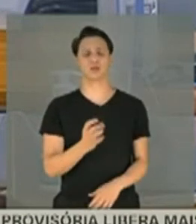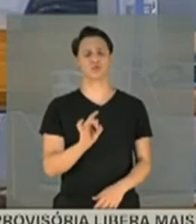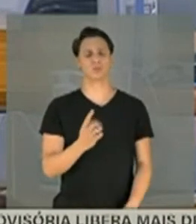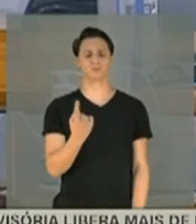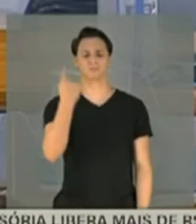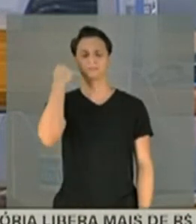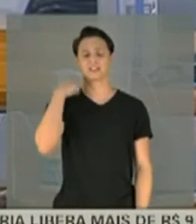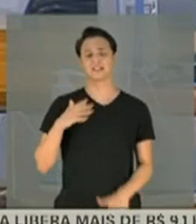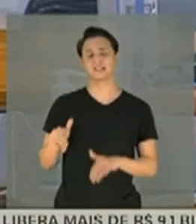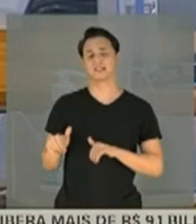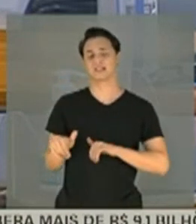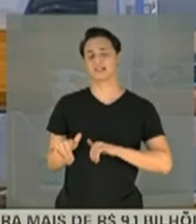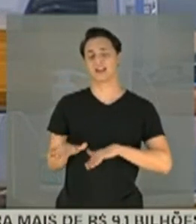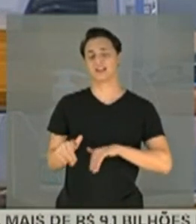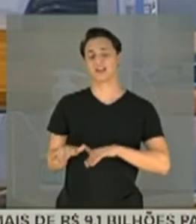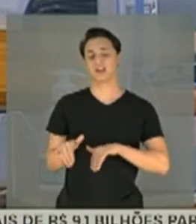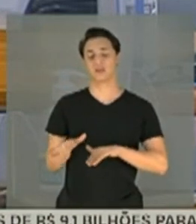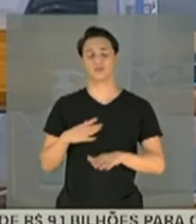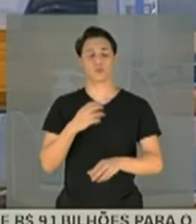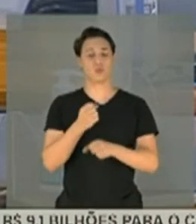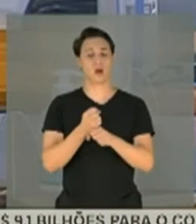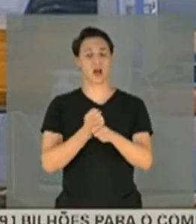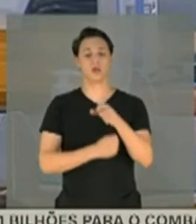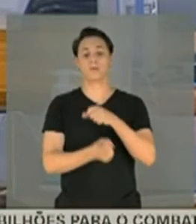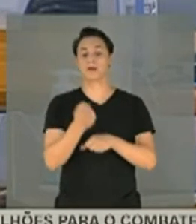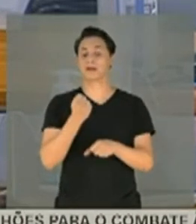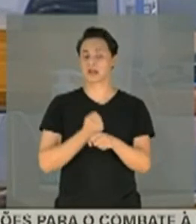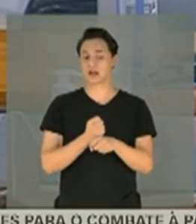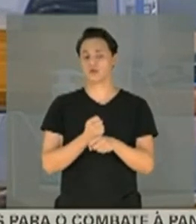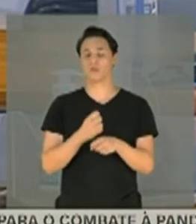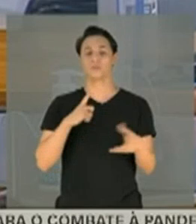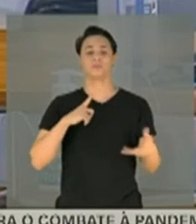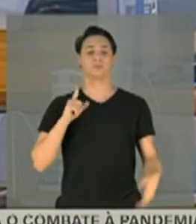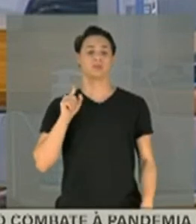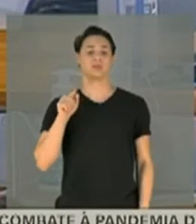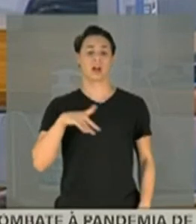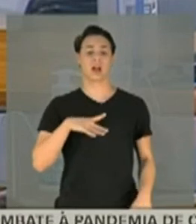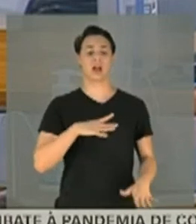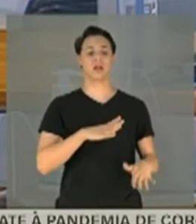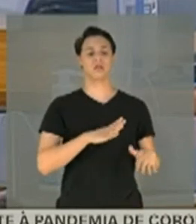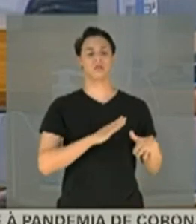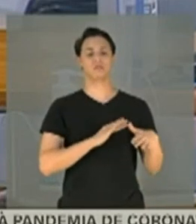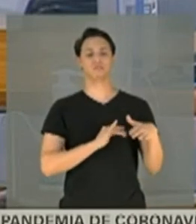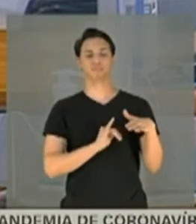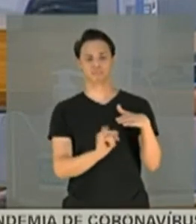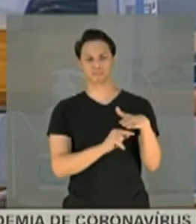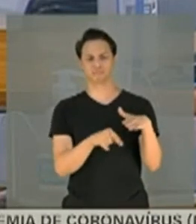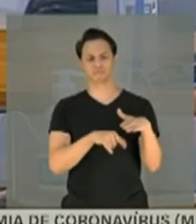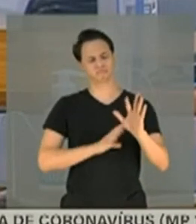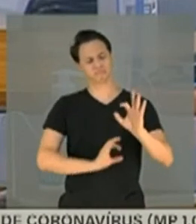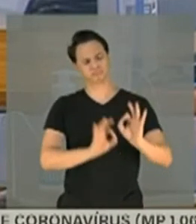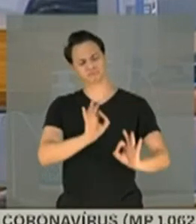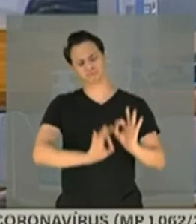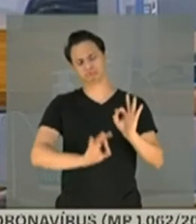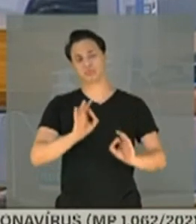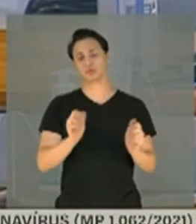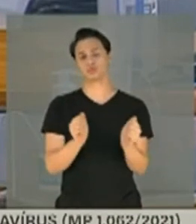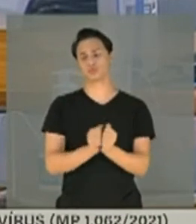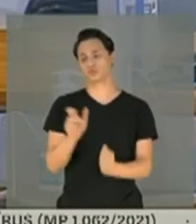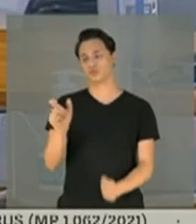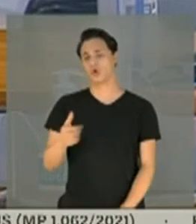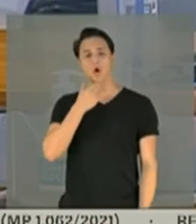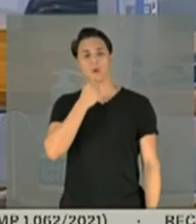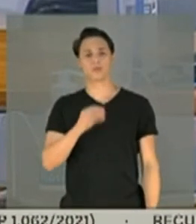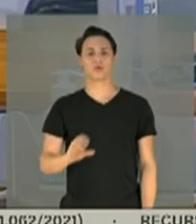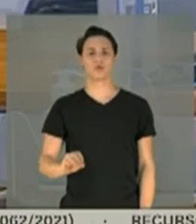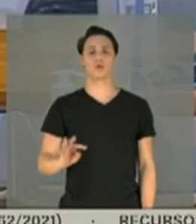ano passado, oficialmente. A entidade vinha sendo planejada junto ao senhor Otávio